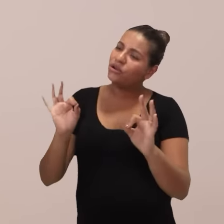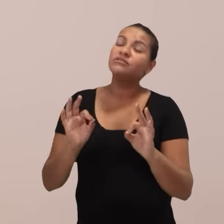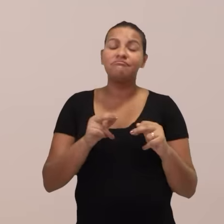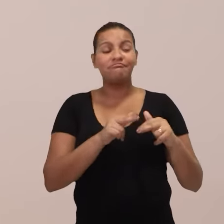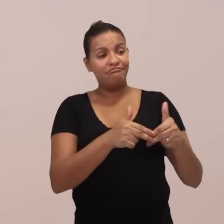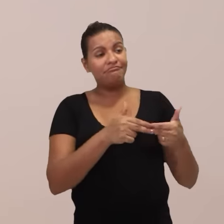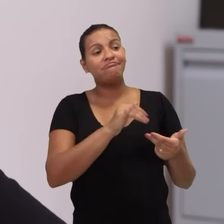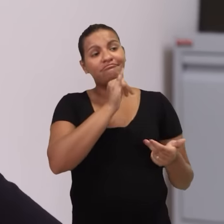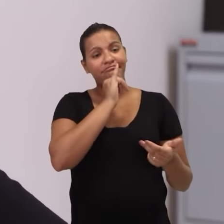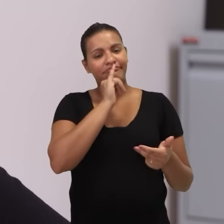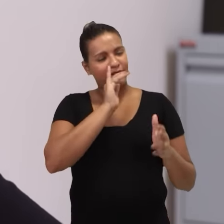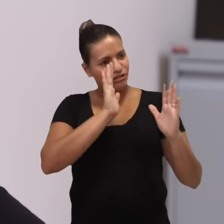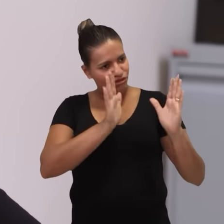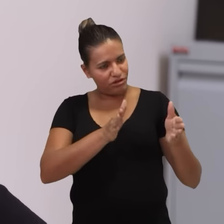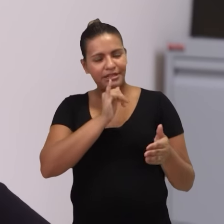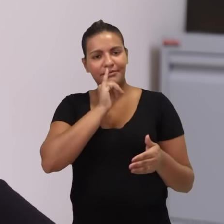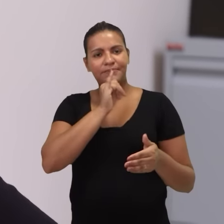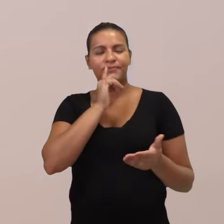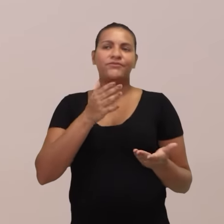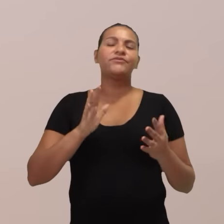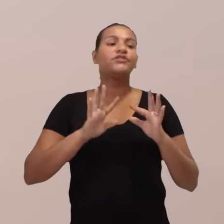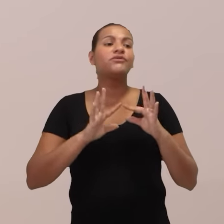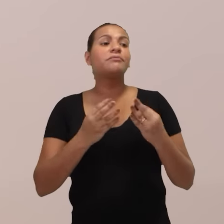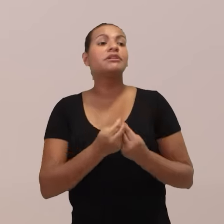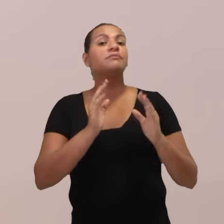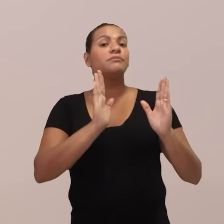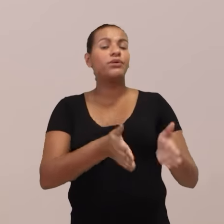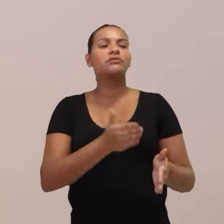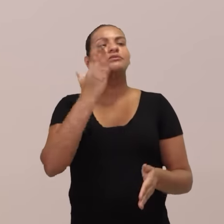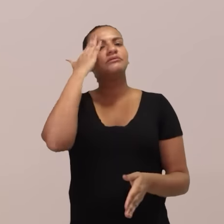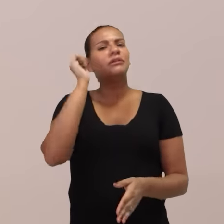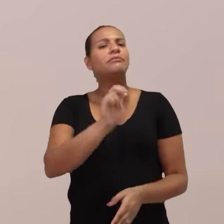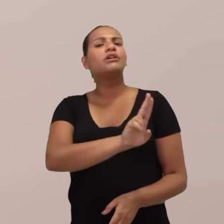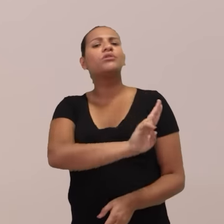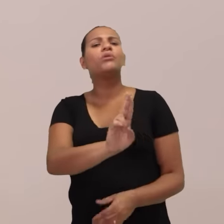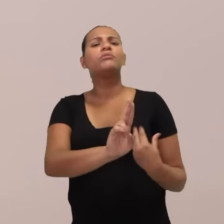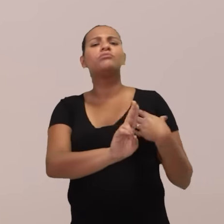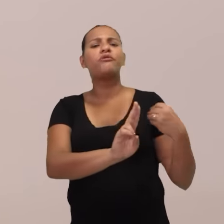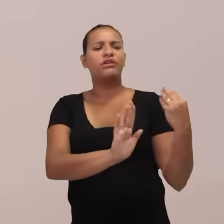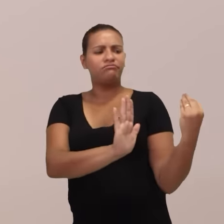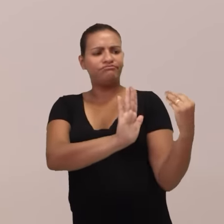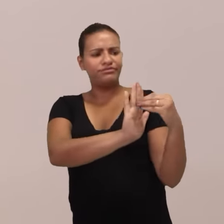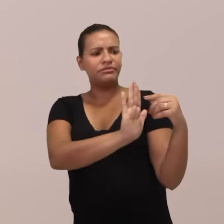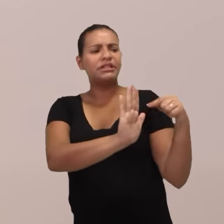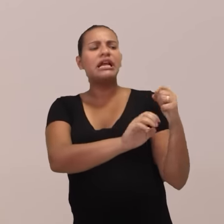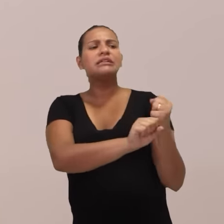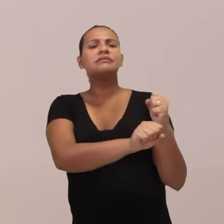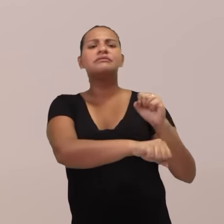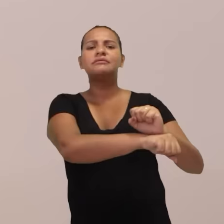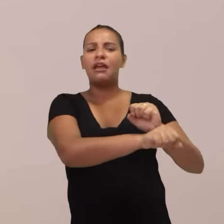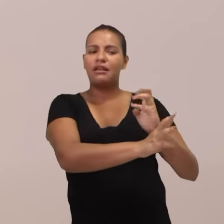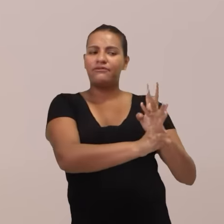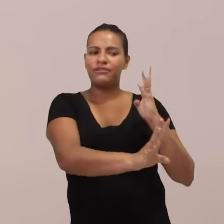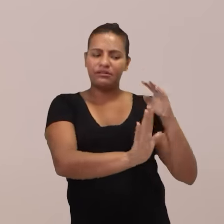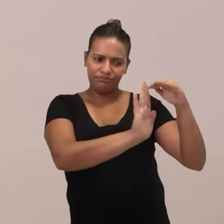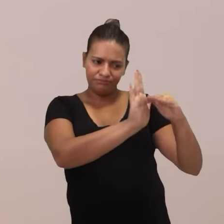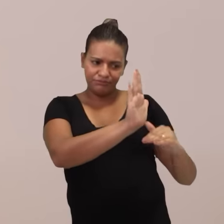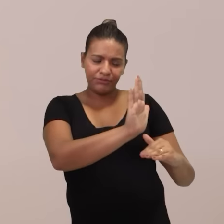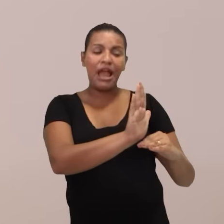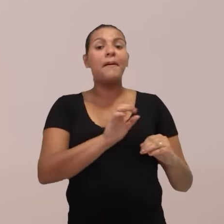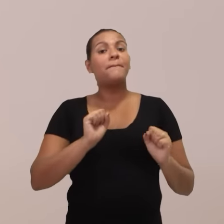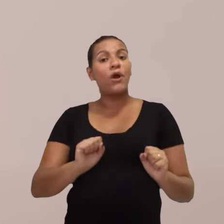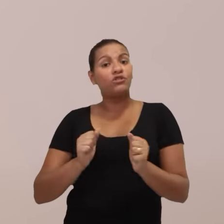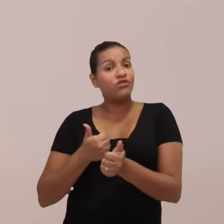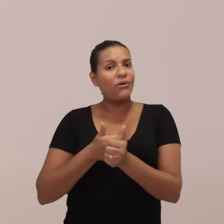legislação. Então, o pai pode acompanhar a situação do filho na fila de espera, que está no portal da transparência, e junto já